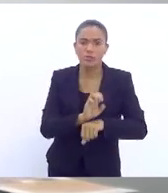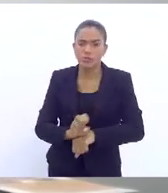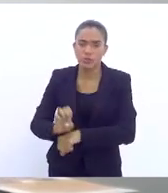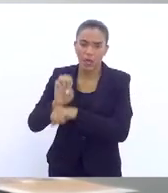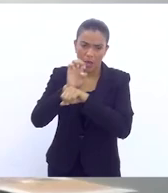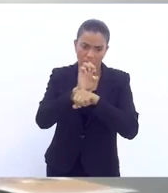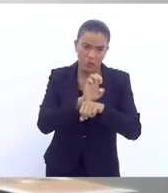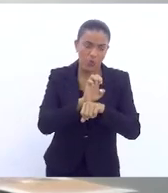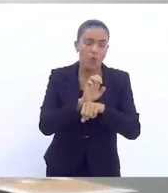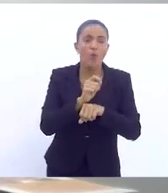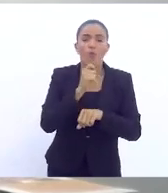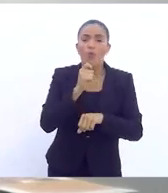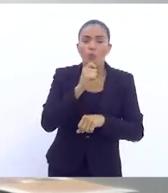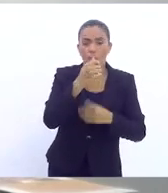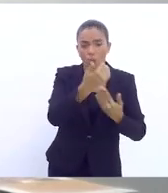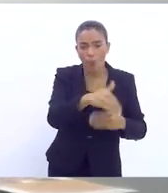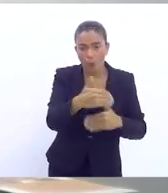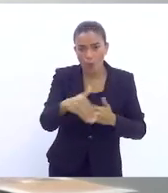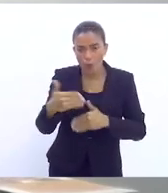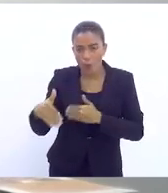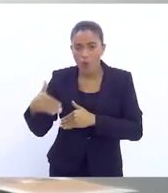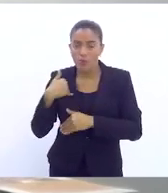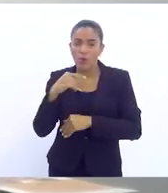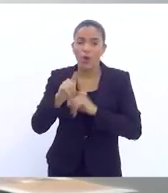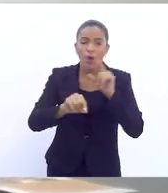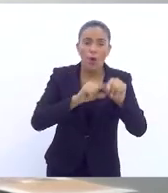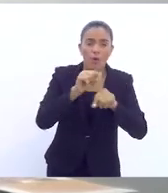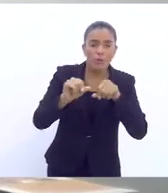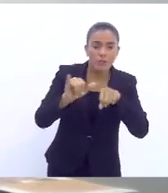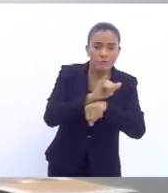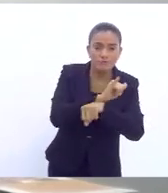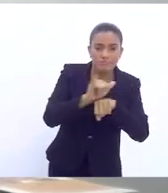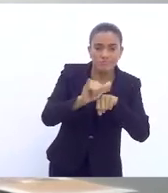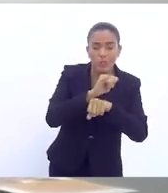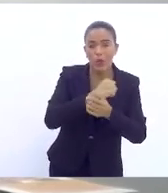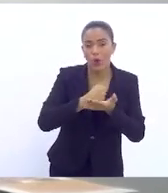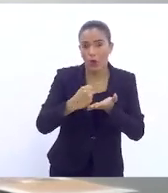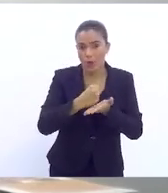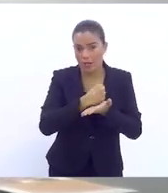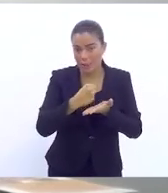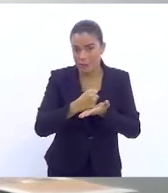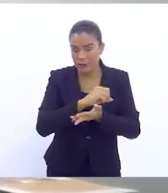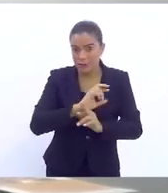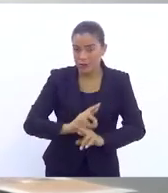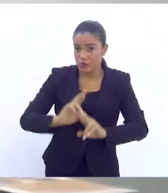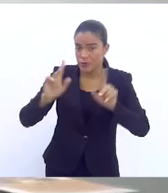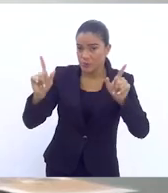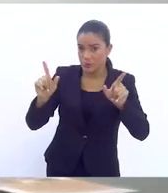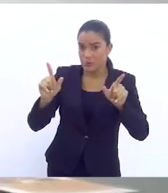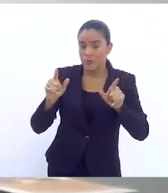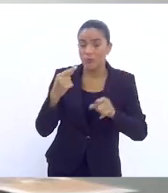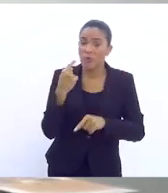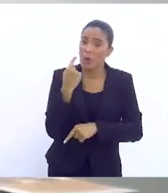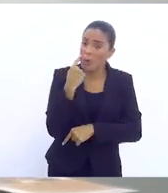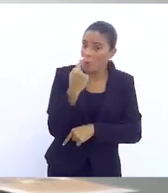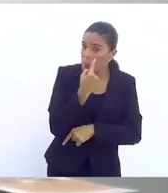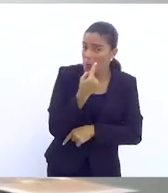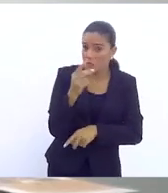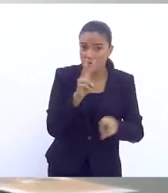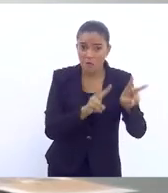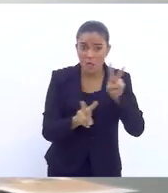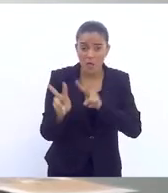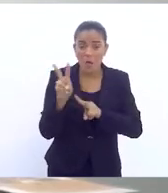do concurso público optando por outras práticas de contratação O que é o nosso ver coloca